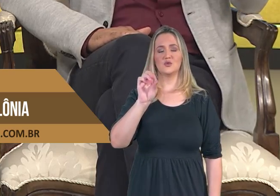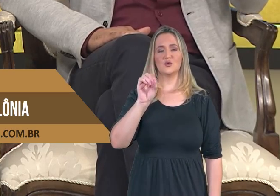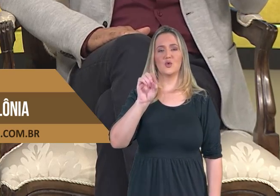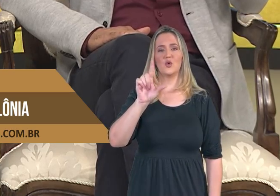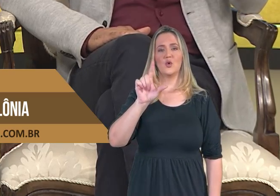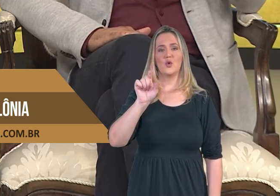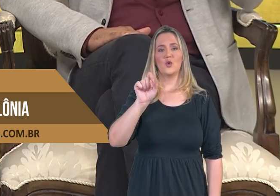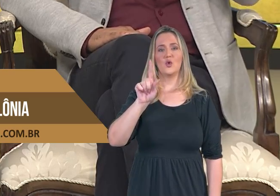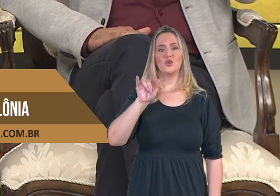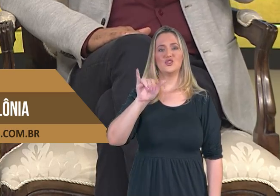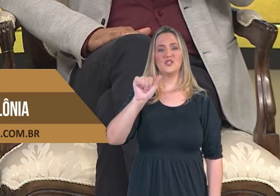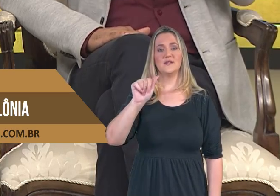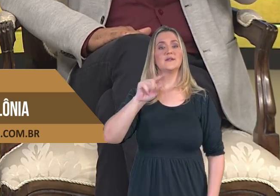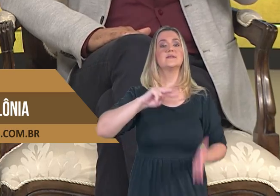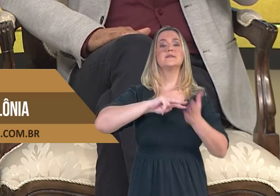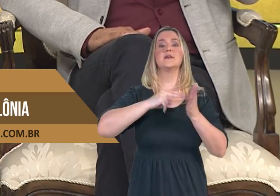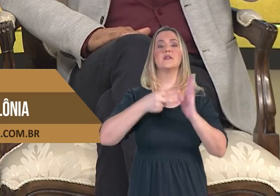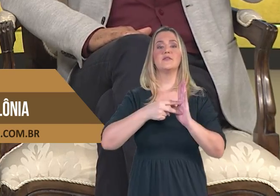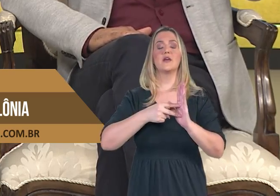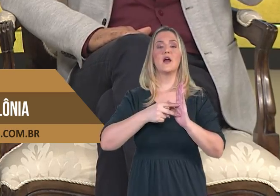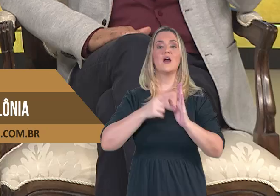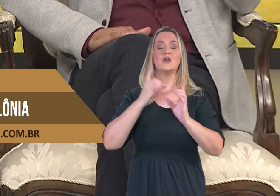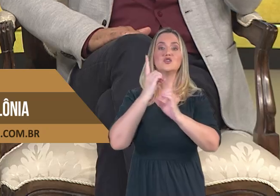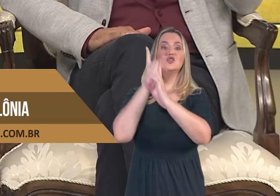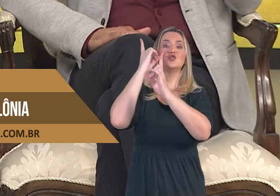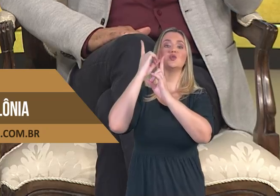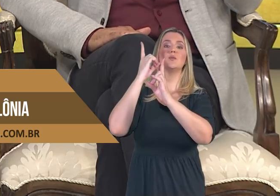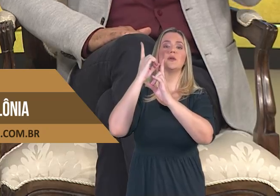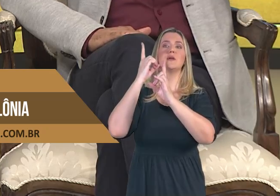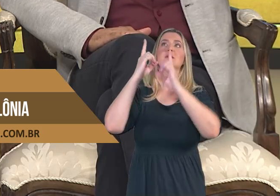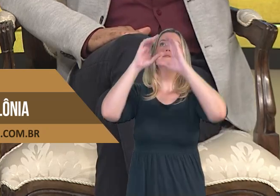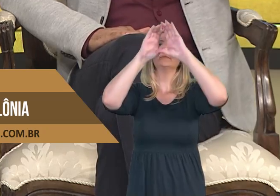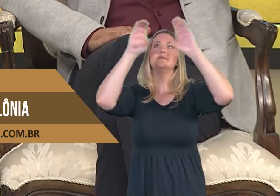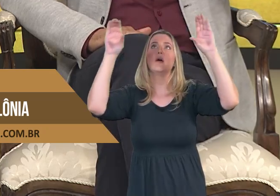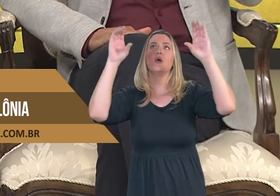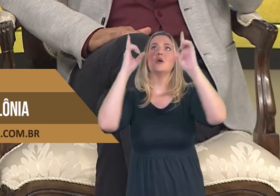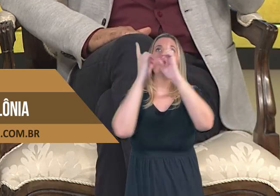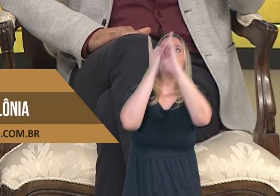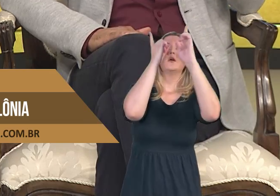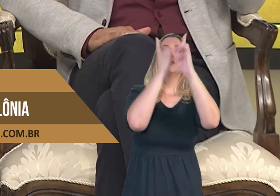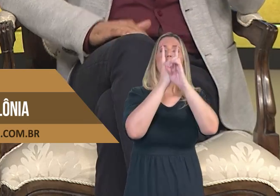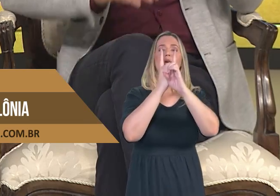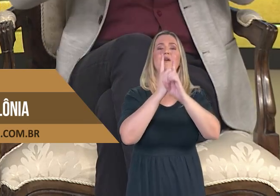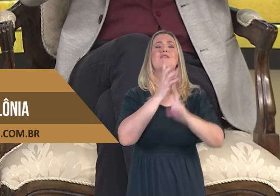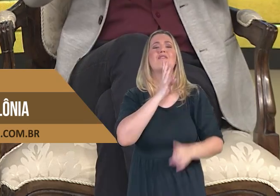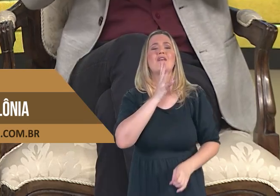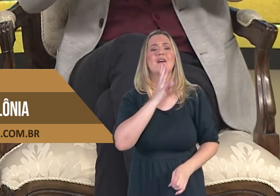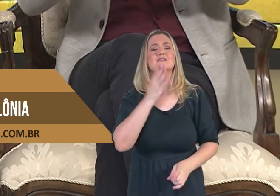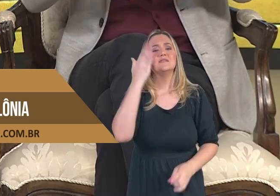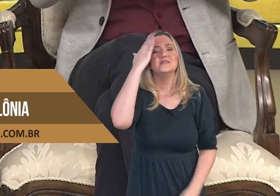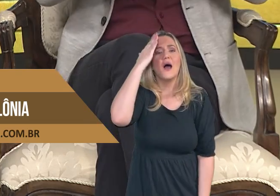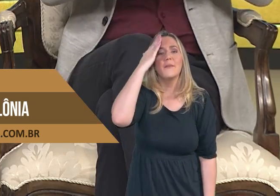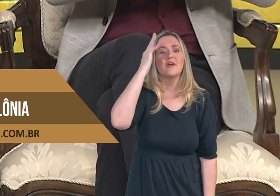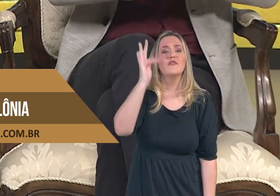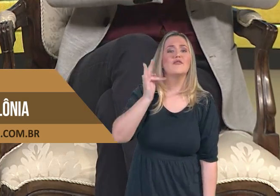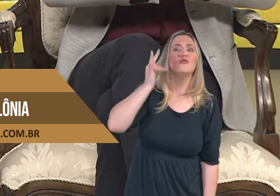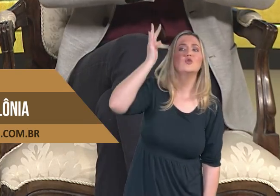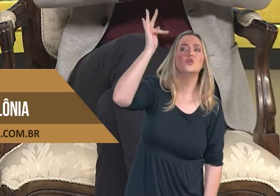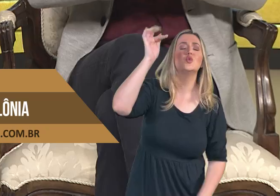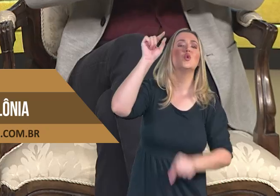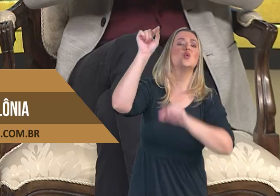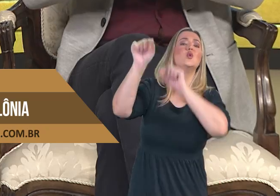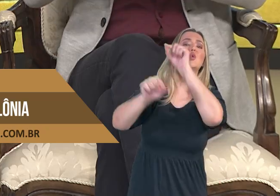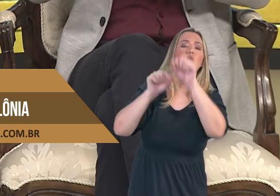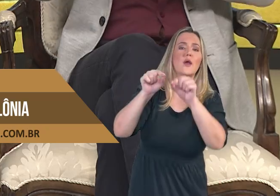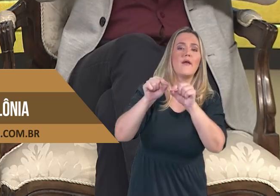A adivinhação é uma arte antiga, como eu falei, de predizer acontecimentos futuros ou revelar informações